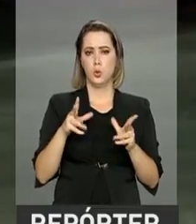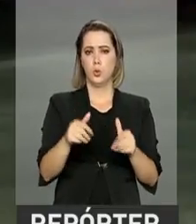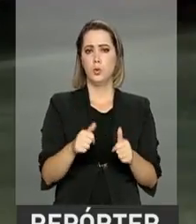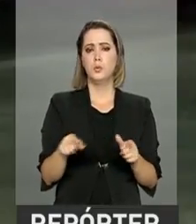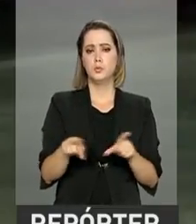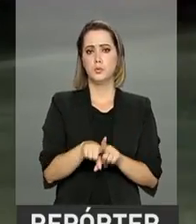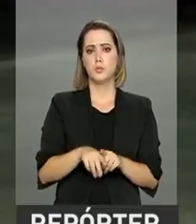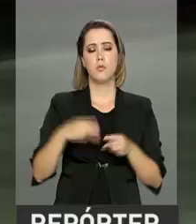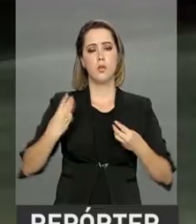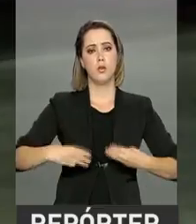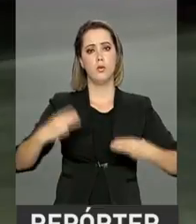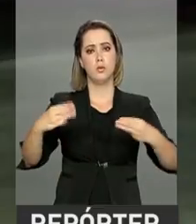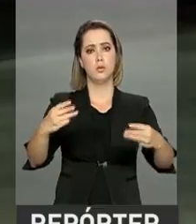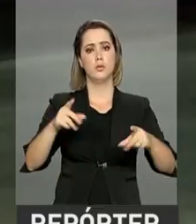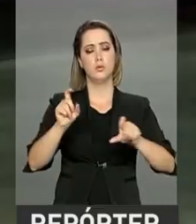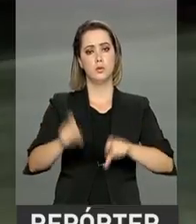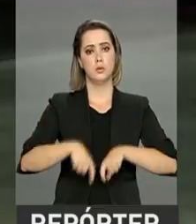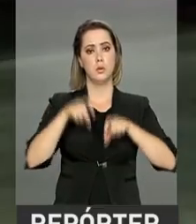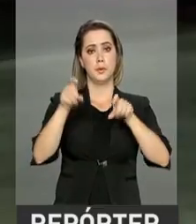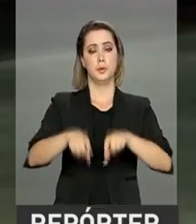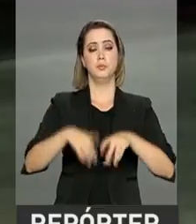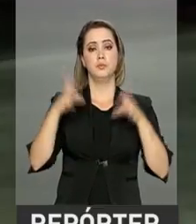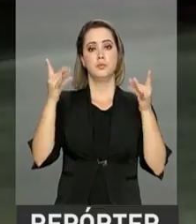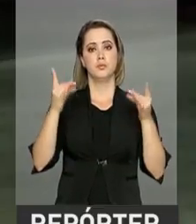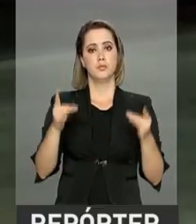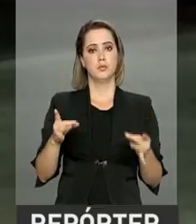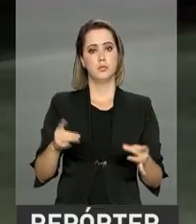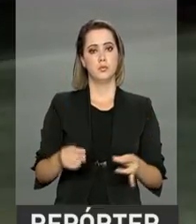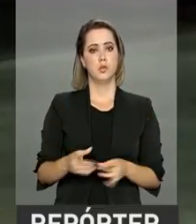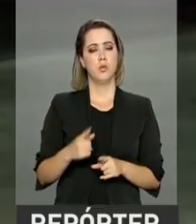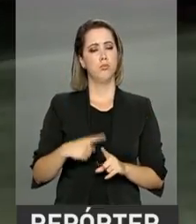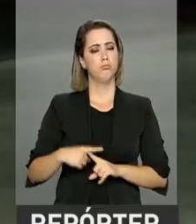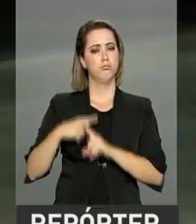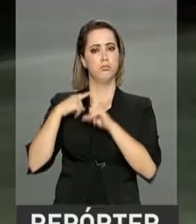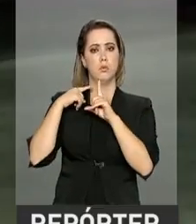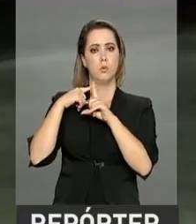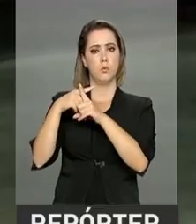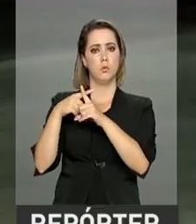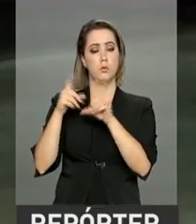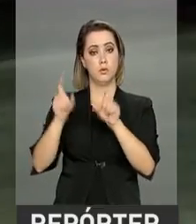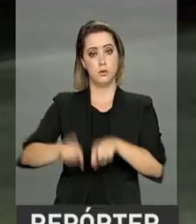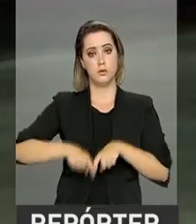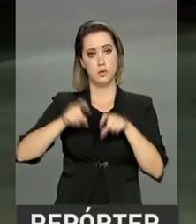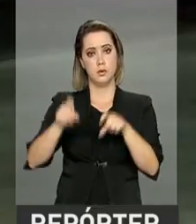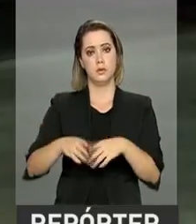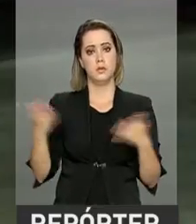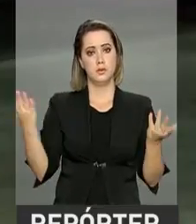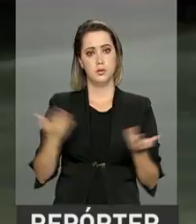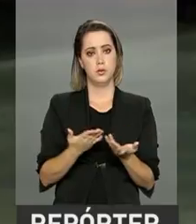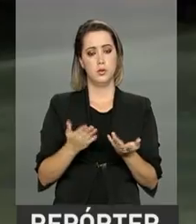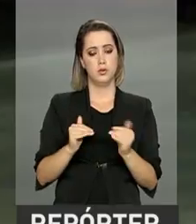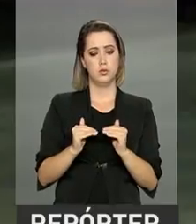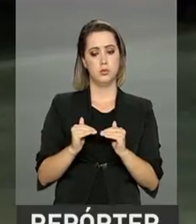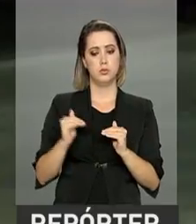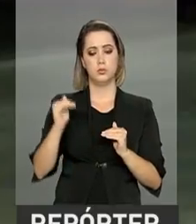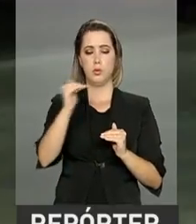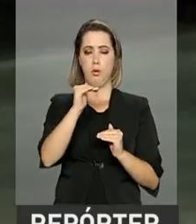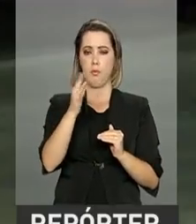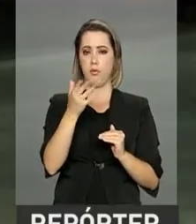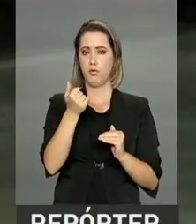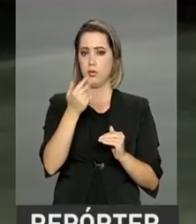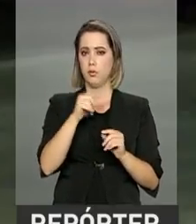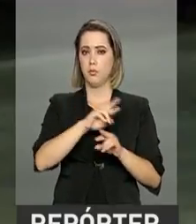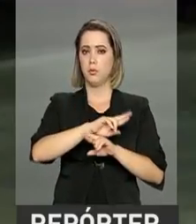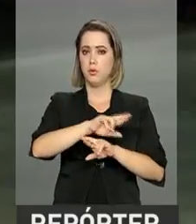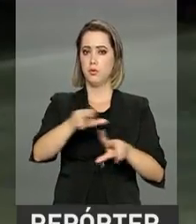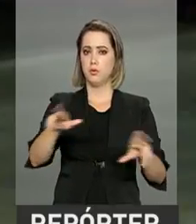agricultura pecuária e Abastecimento destacou que o desempenho positivo da safra atual com aumento da produção de alimentos e de